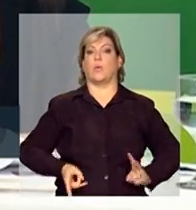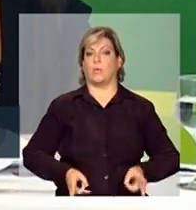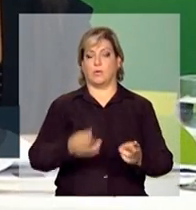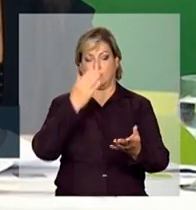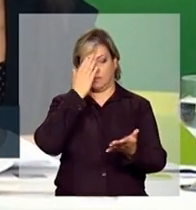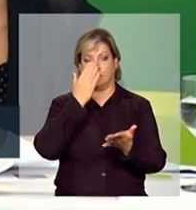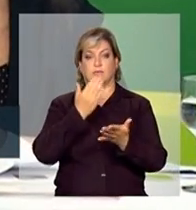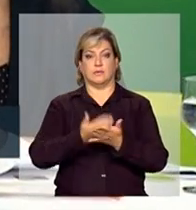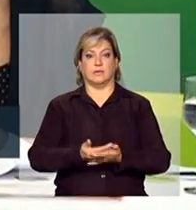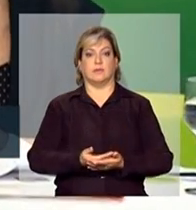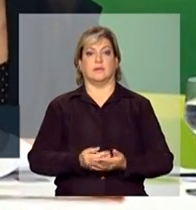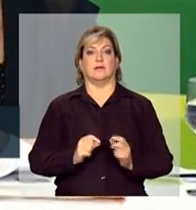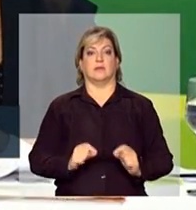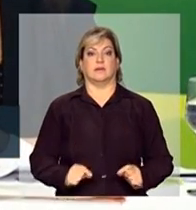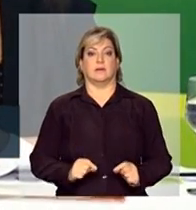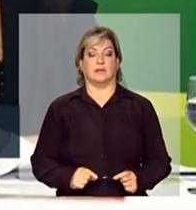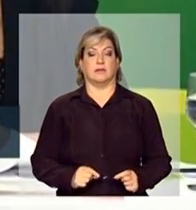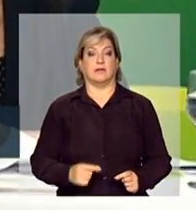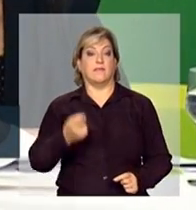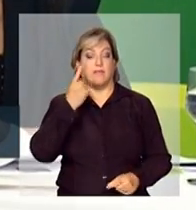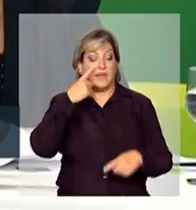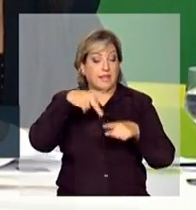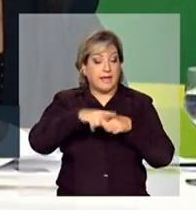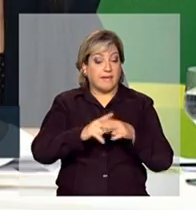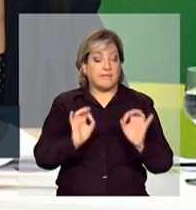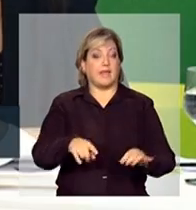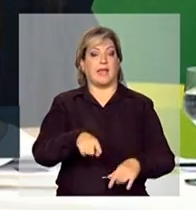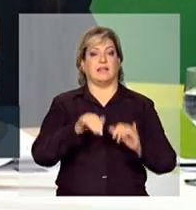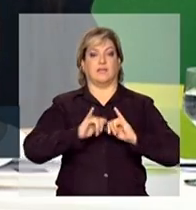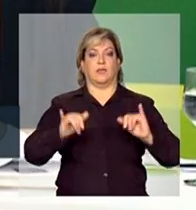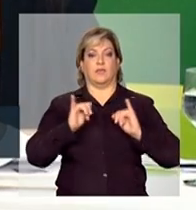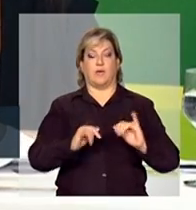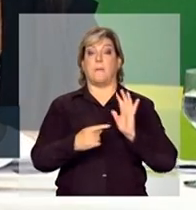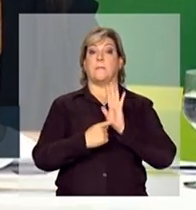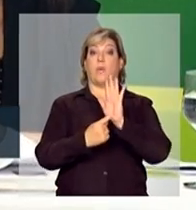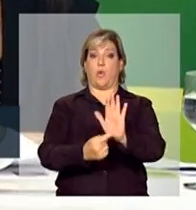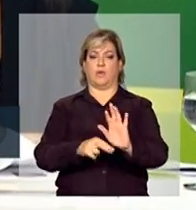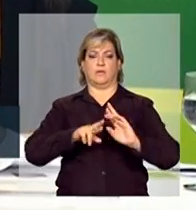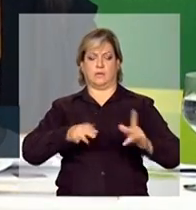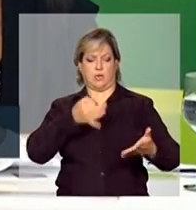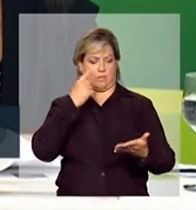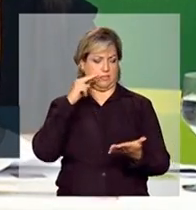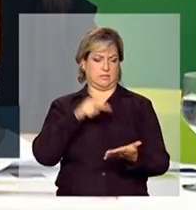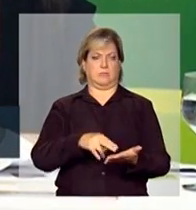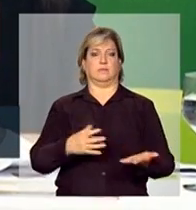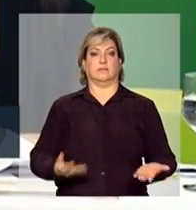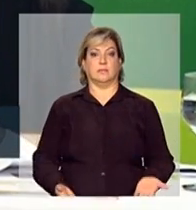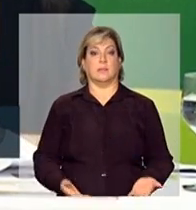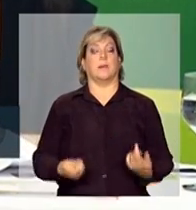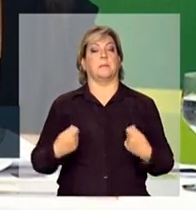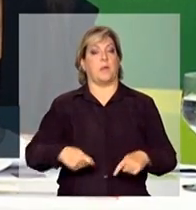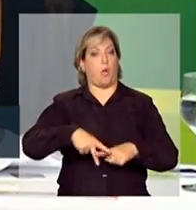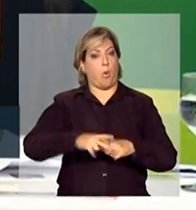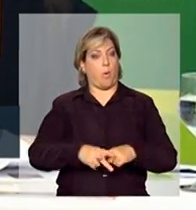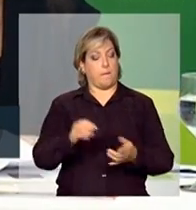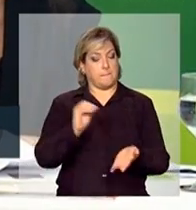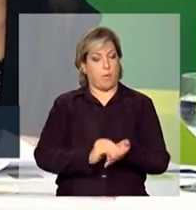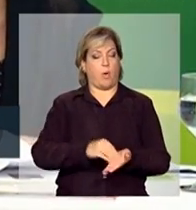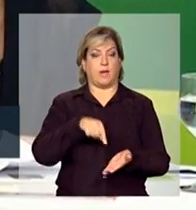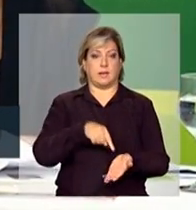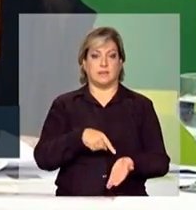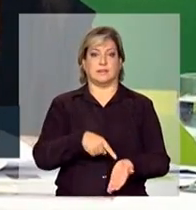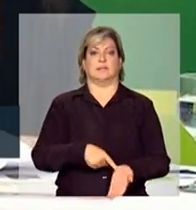Apostando em eh rever esses dados manifestamos as divergências reivindicamos que os dados sejam corrigidos